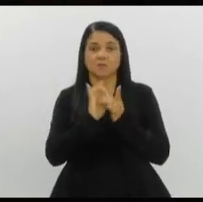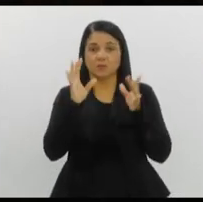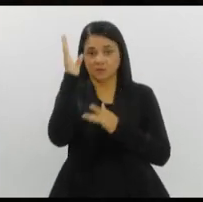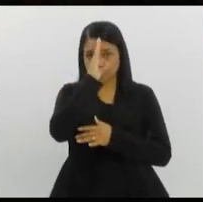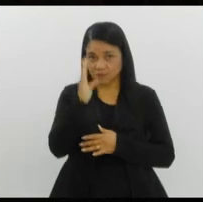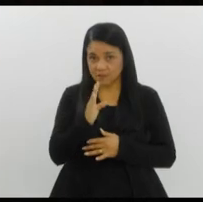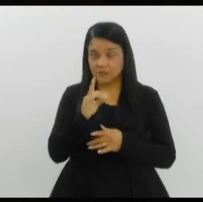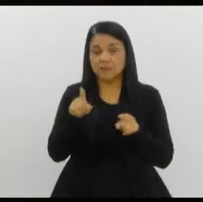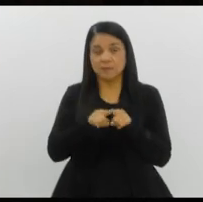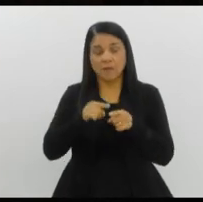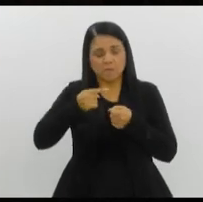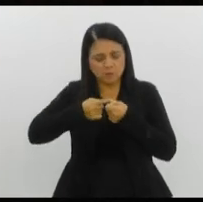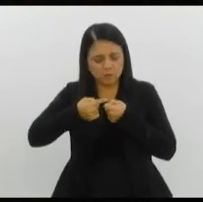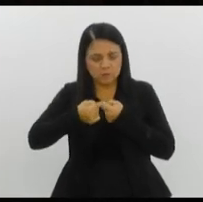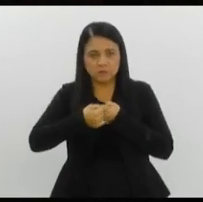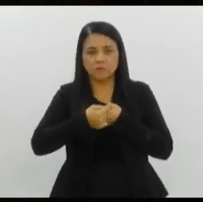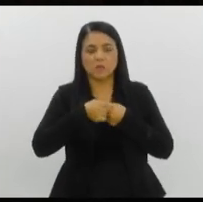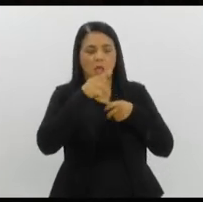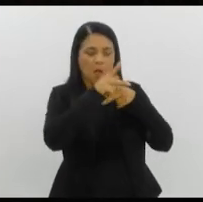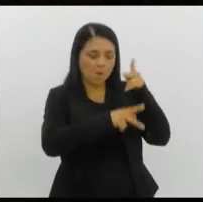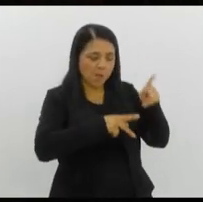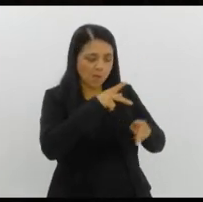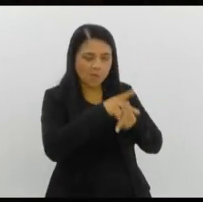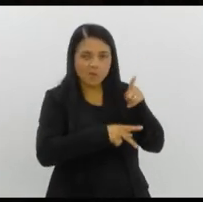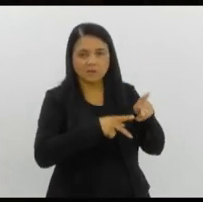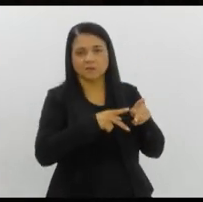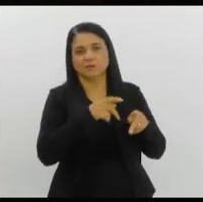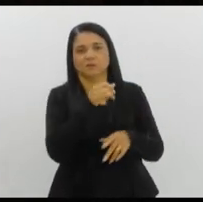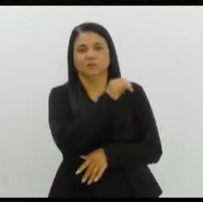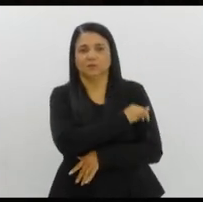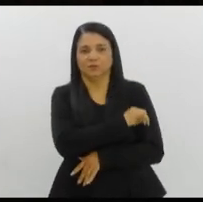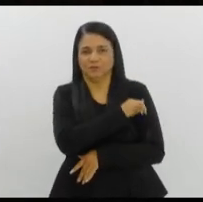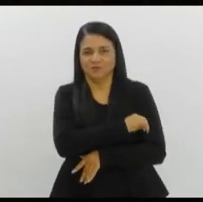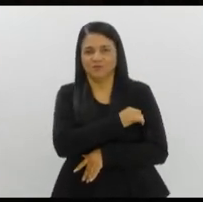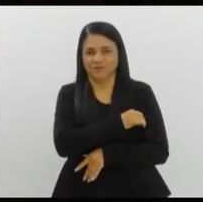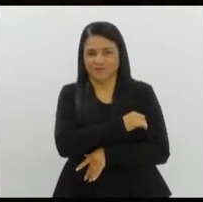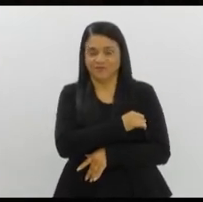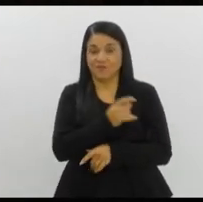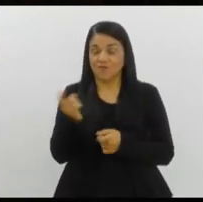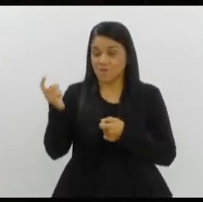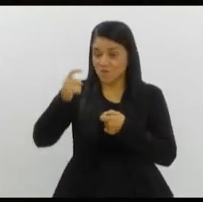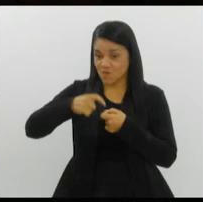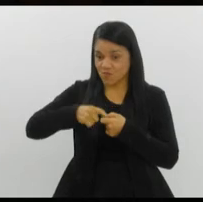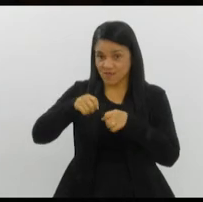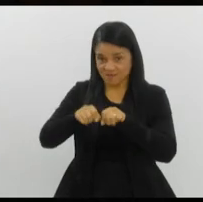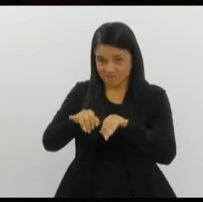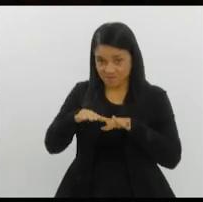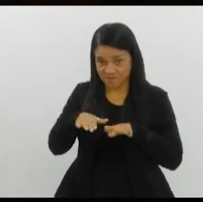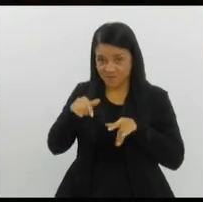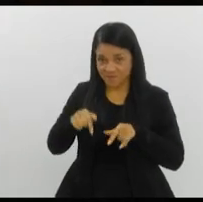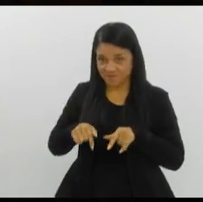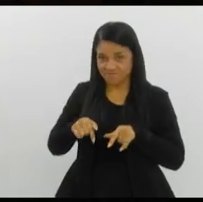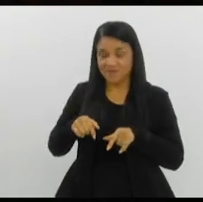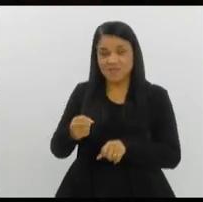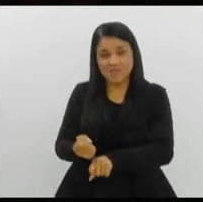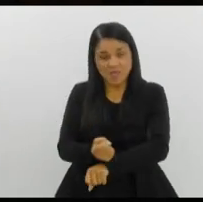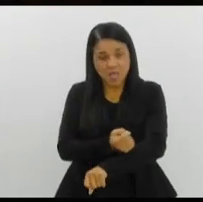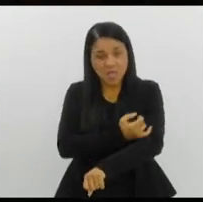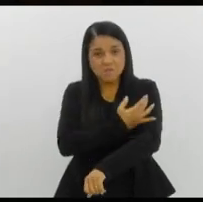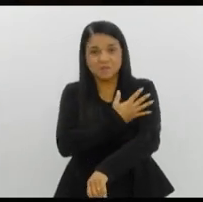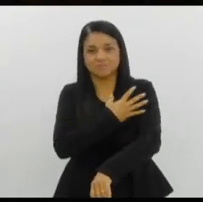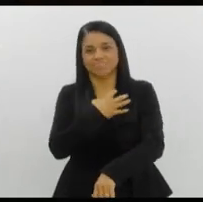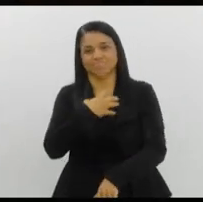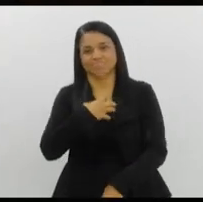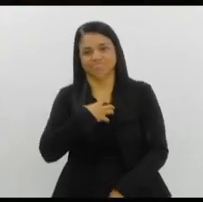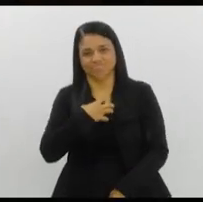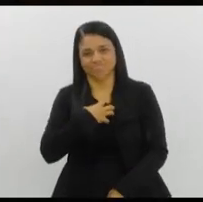aos municípios e à população fluminense. Então, retornar a esse parlamento é um somatório de emoções para mim nesse dia,